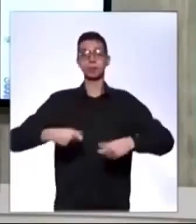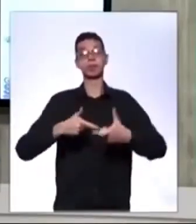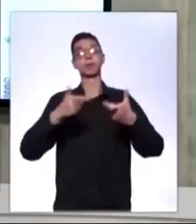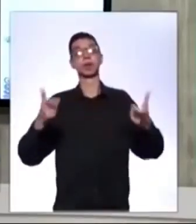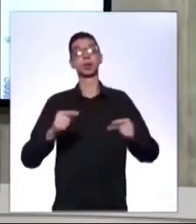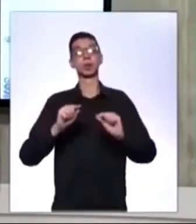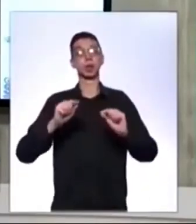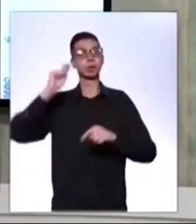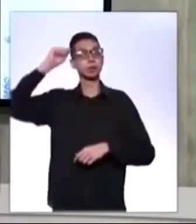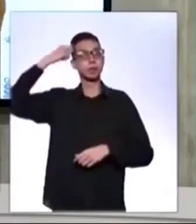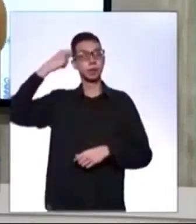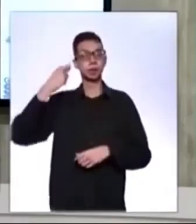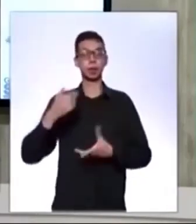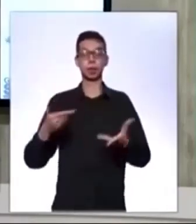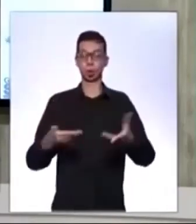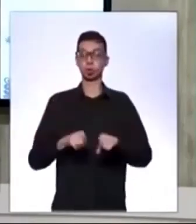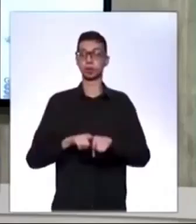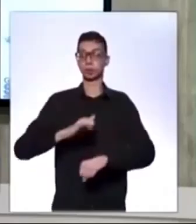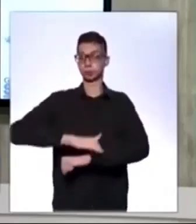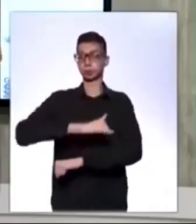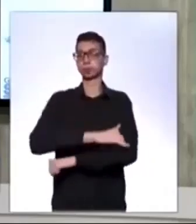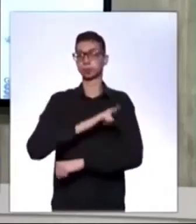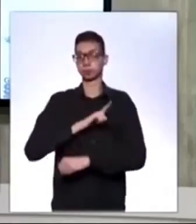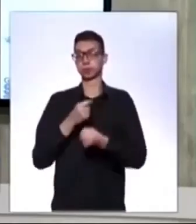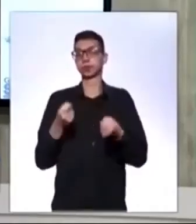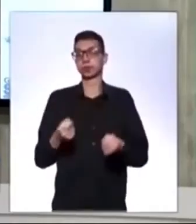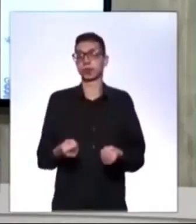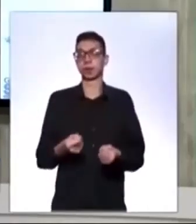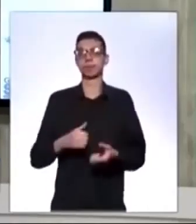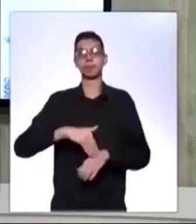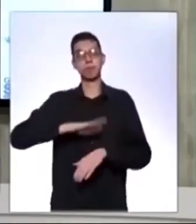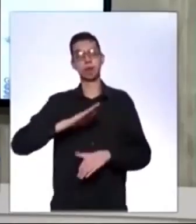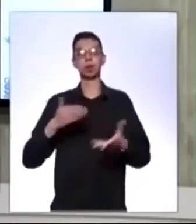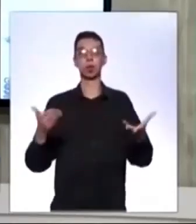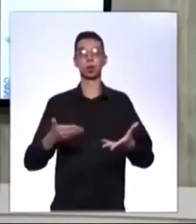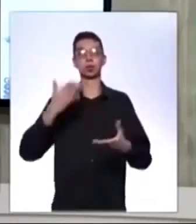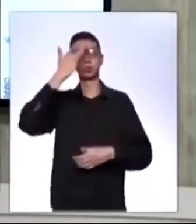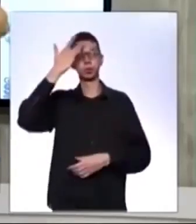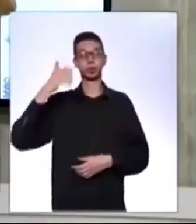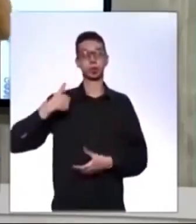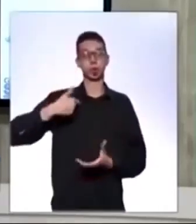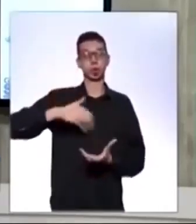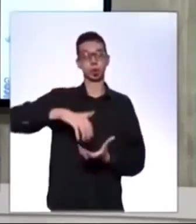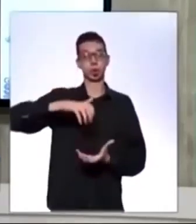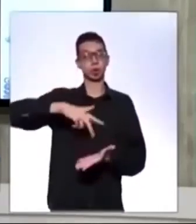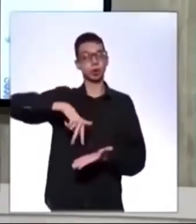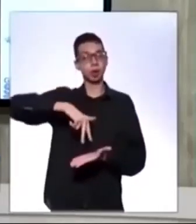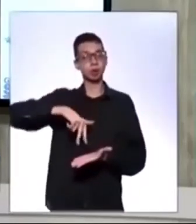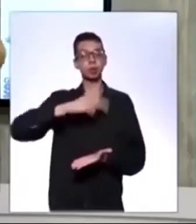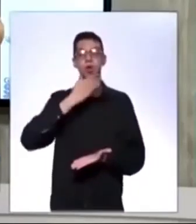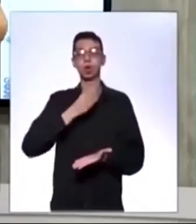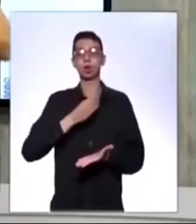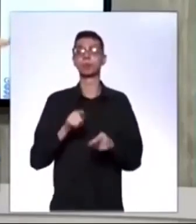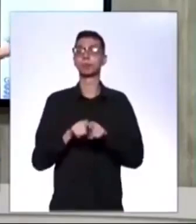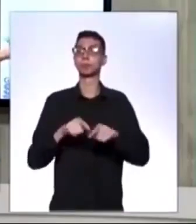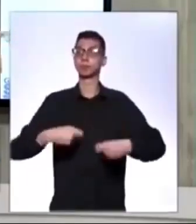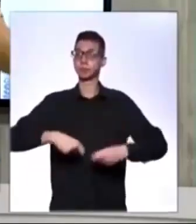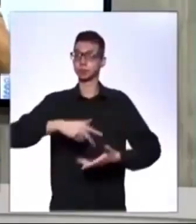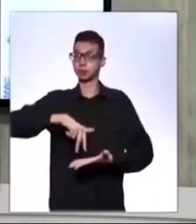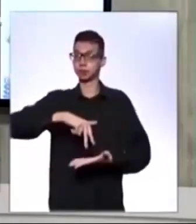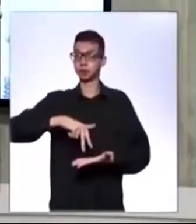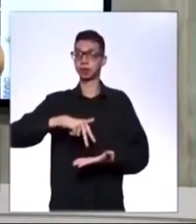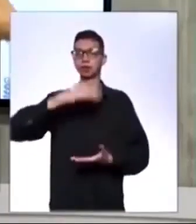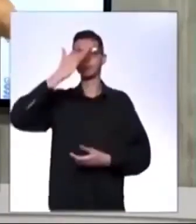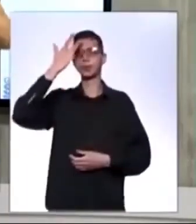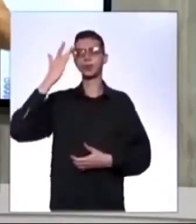Com sobrepeso, com mais peso. Hoje tem gente mais velha dançando, né? Os homens têm que dançar. Isso é coisa de latino. Acha